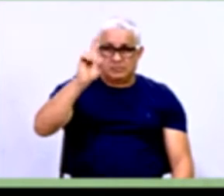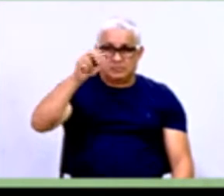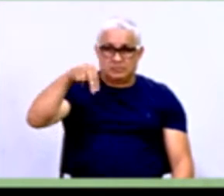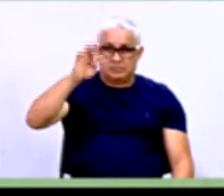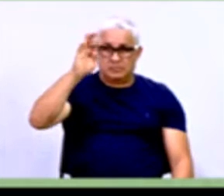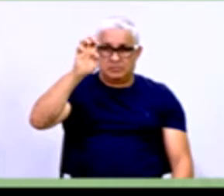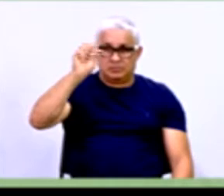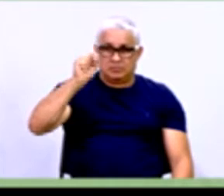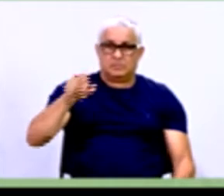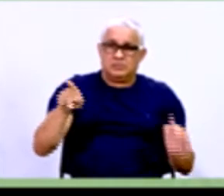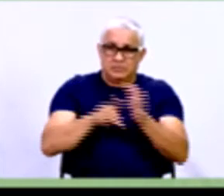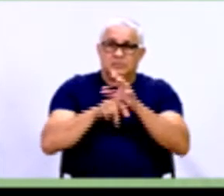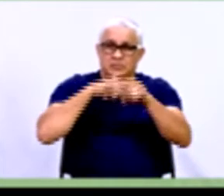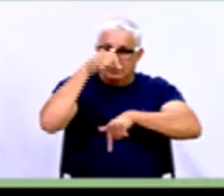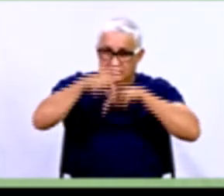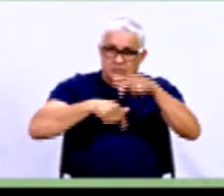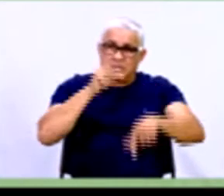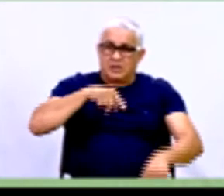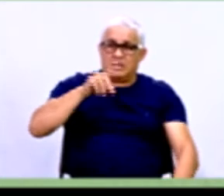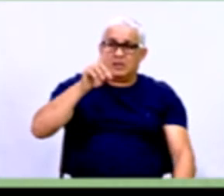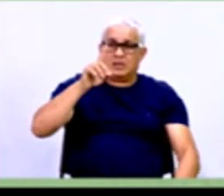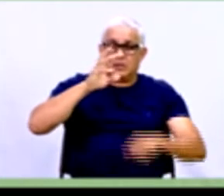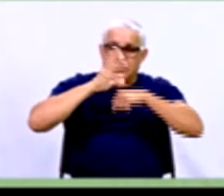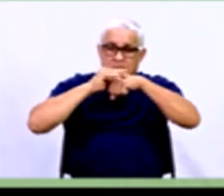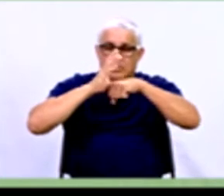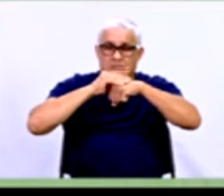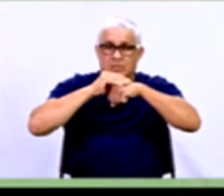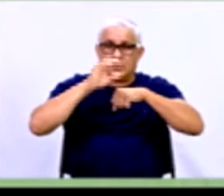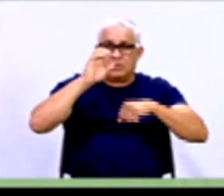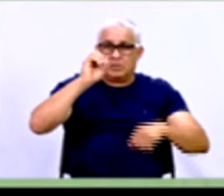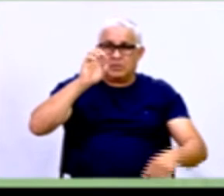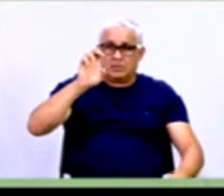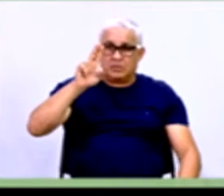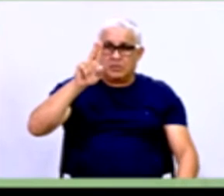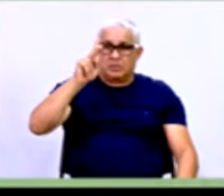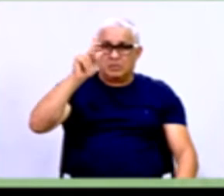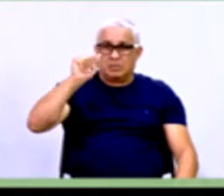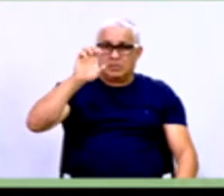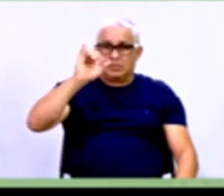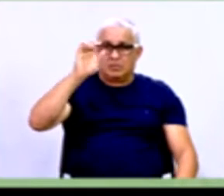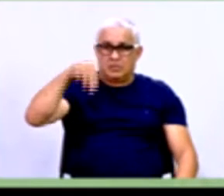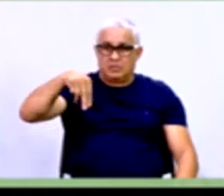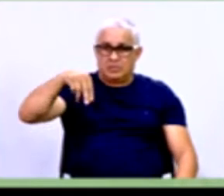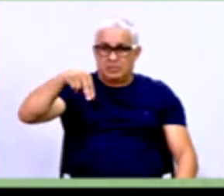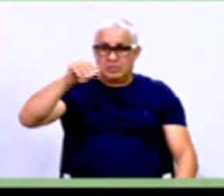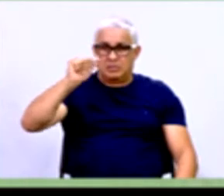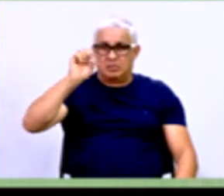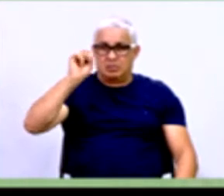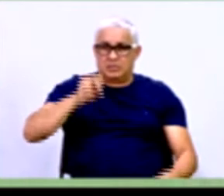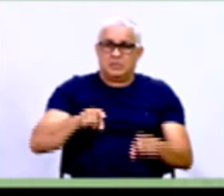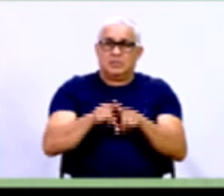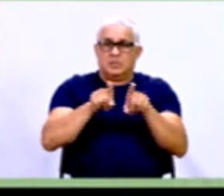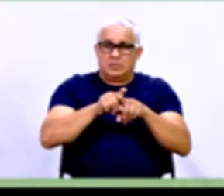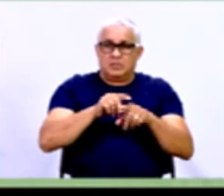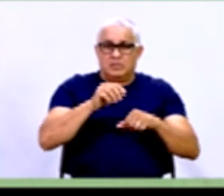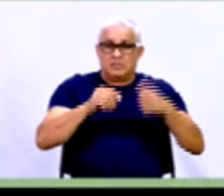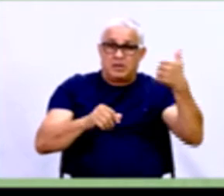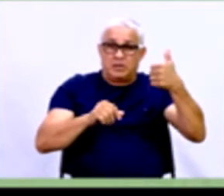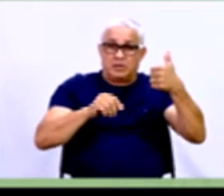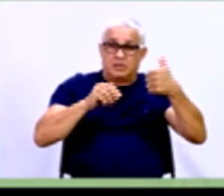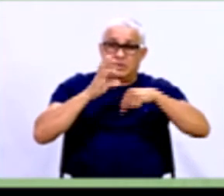às doenças ocupacionais, né? Então, nós temos uma classificação da seguinte maneira. Primeiro, doença profissional.